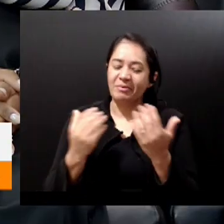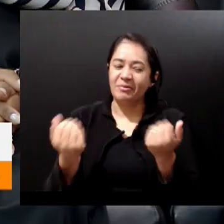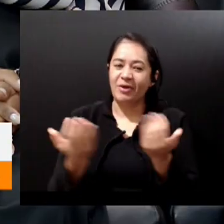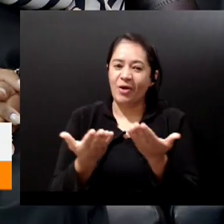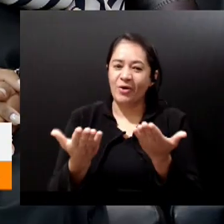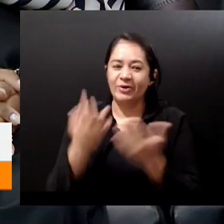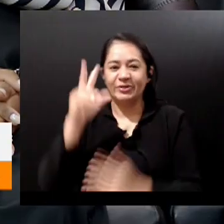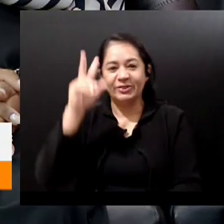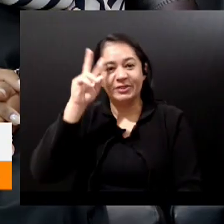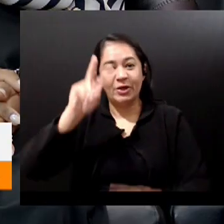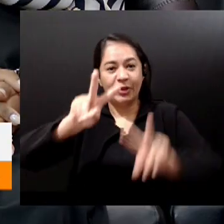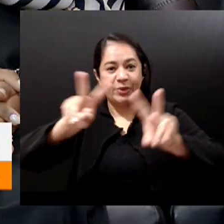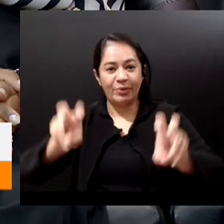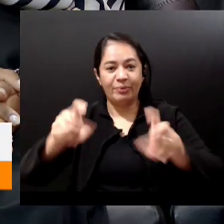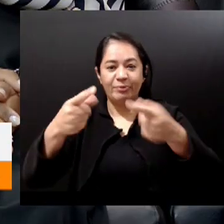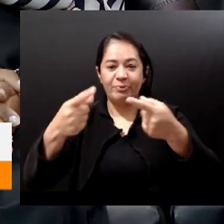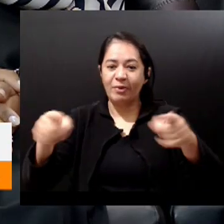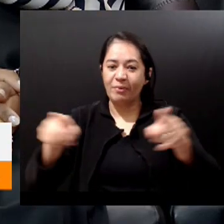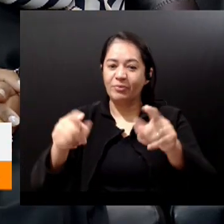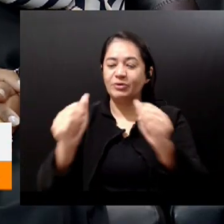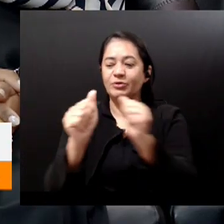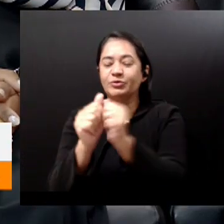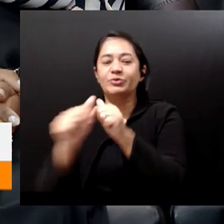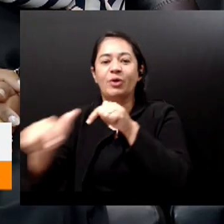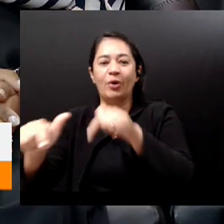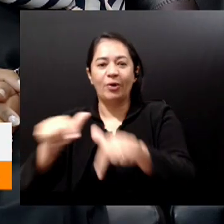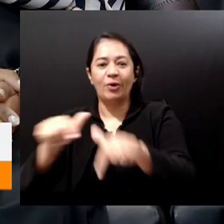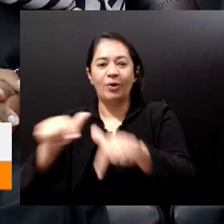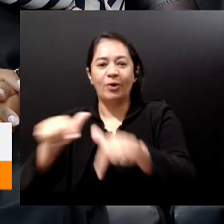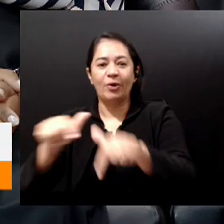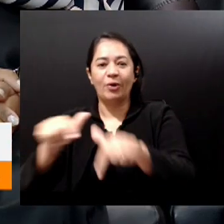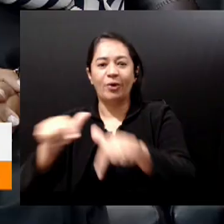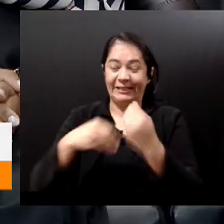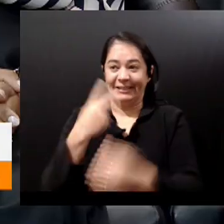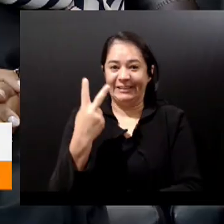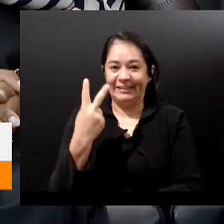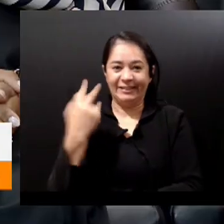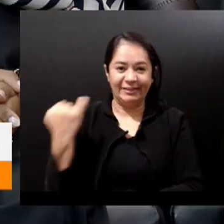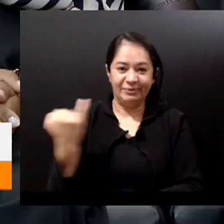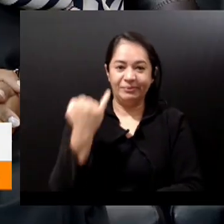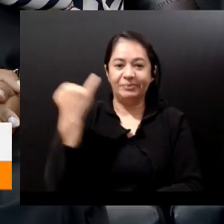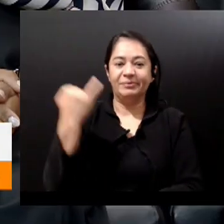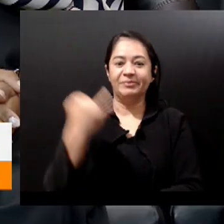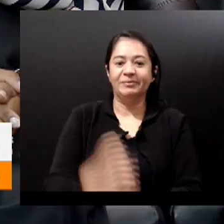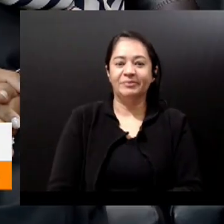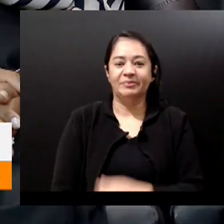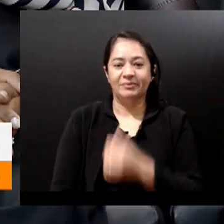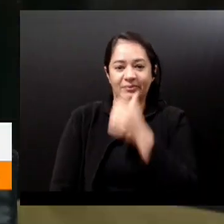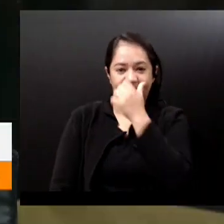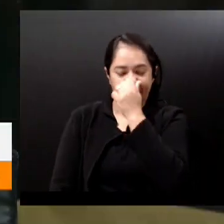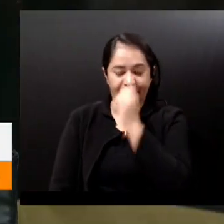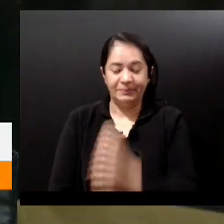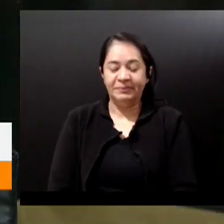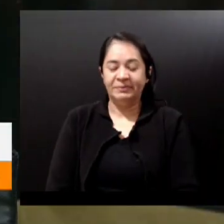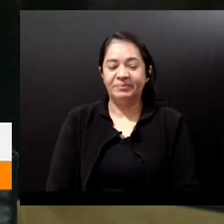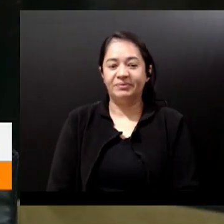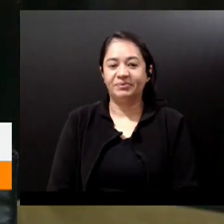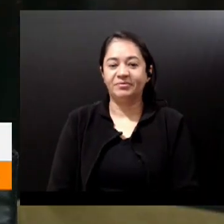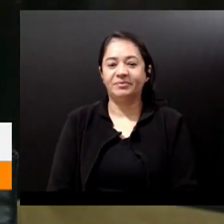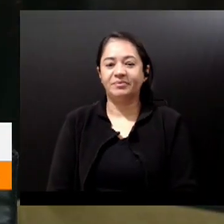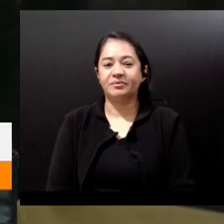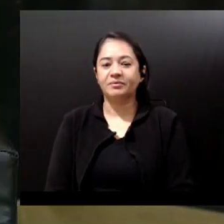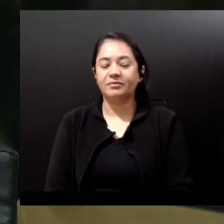e trabalho, que eu acho que são duas misturas, assim, importantíssimas. Muito bem. Você aí de casa manda sua mensagem para a gente.